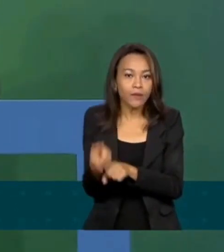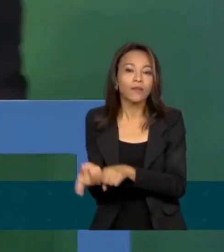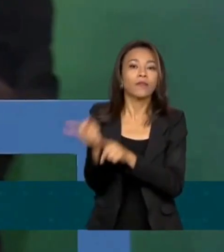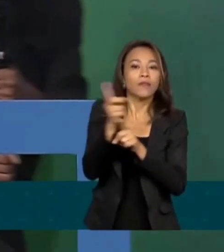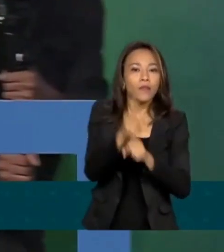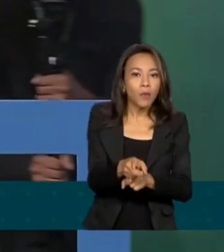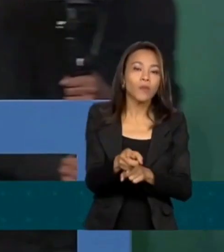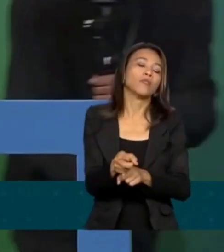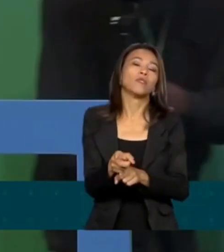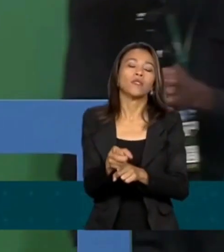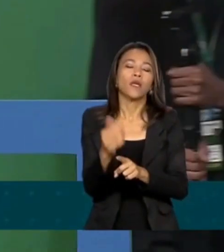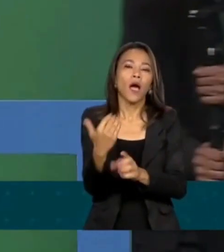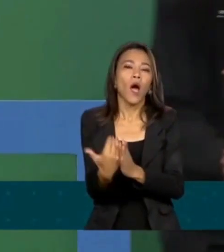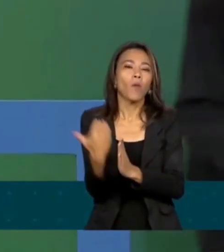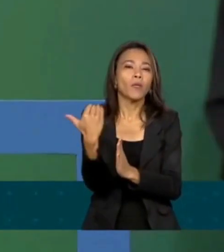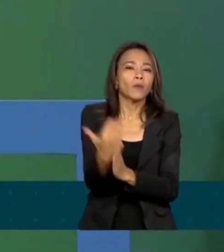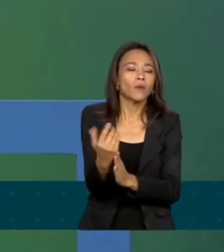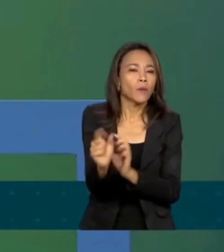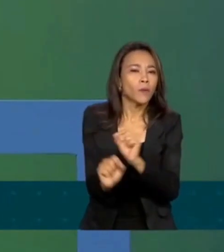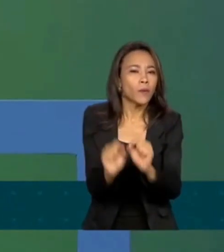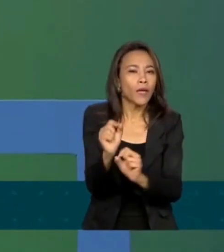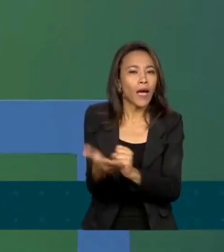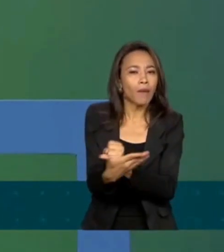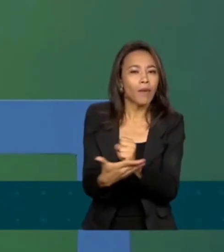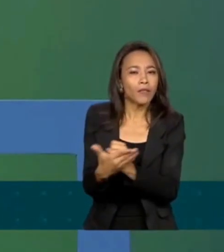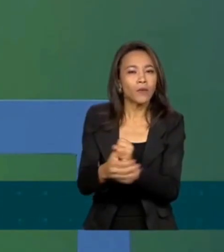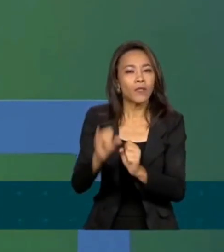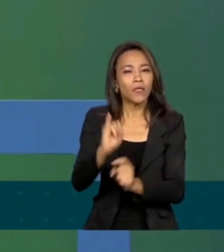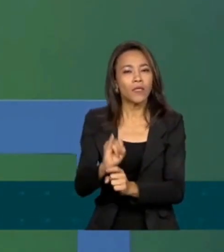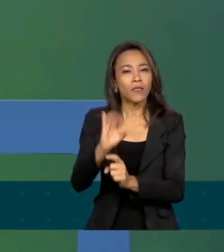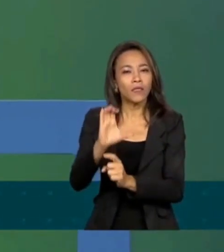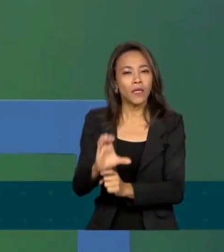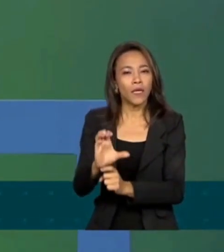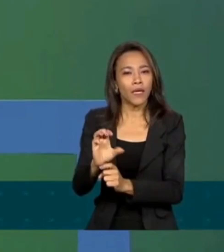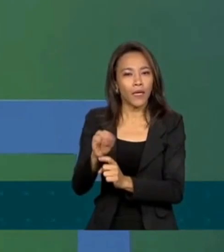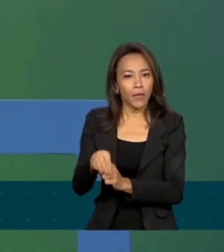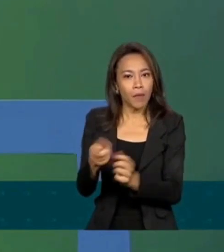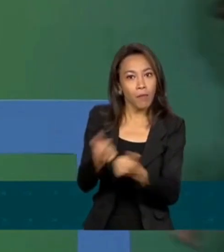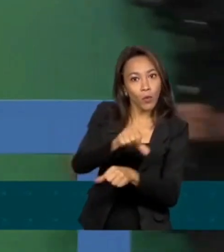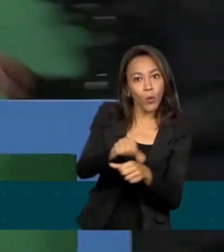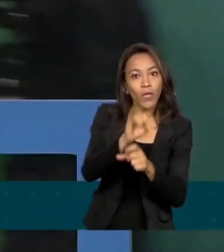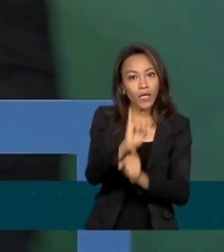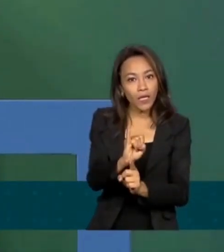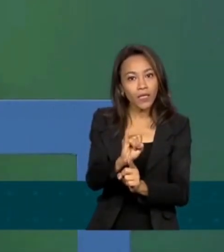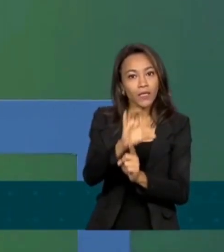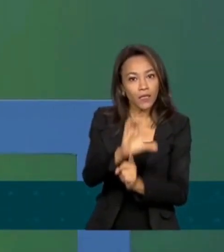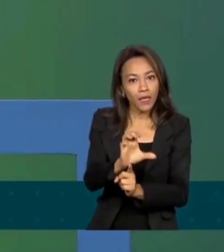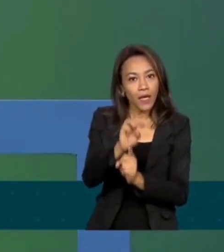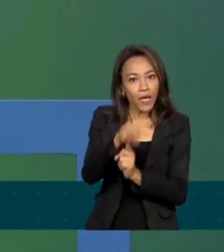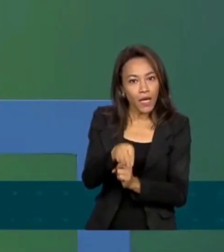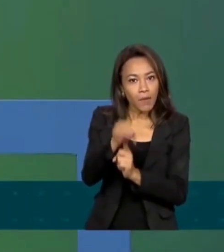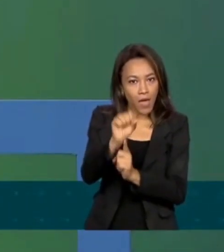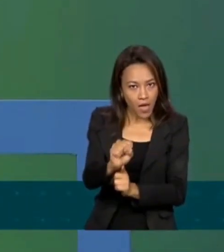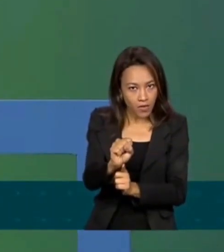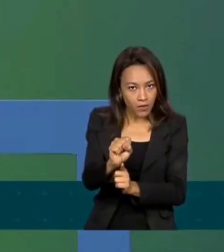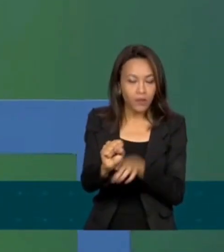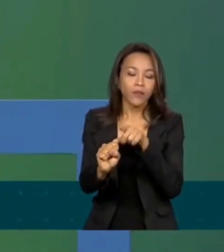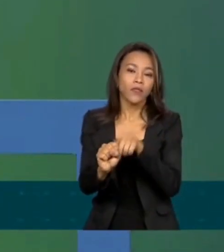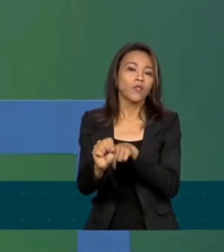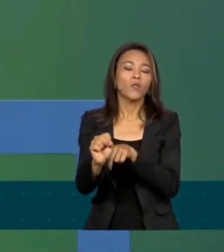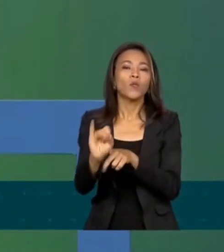Segundo, aumentou a base do ICM, virou ICMS, os impostos